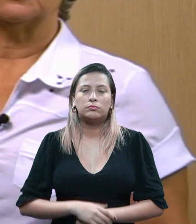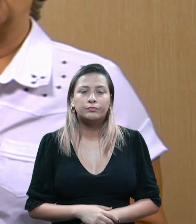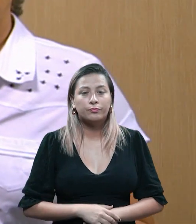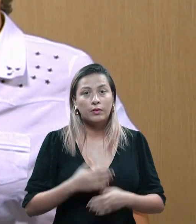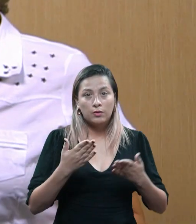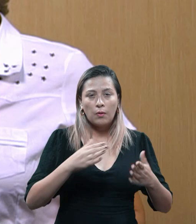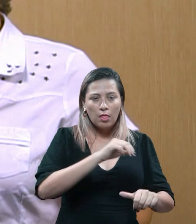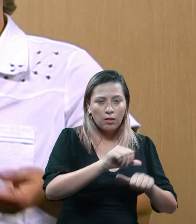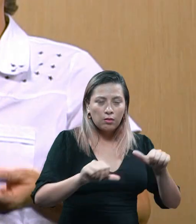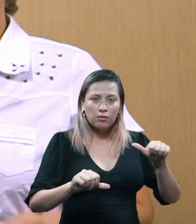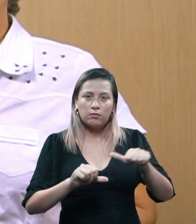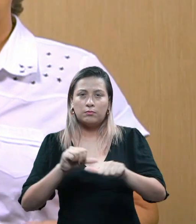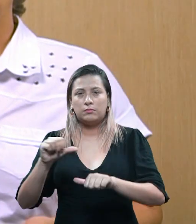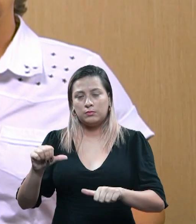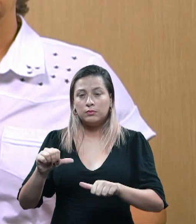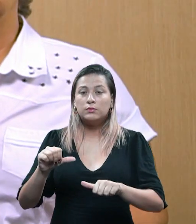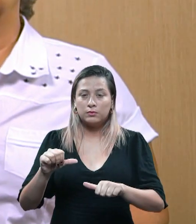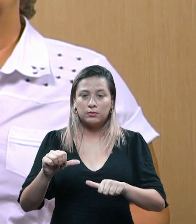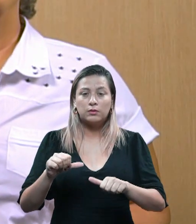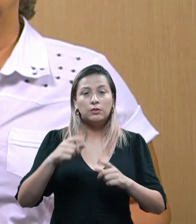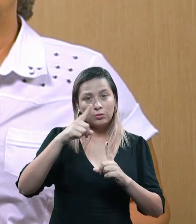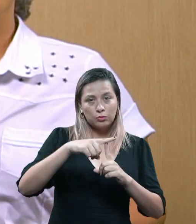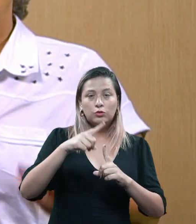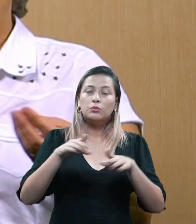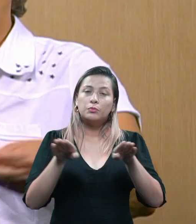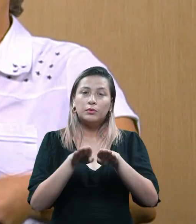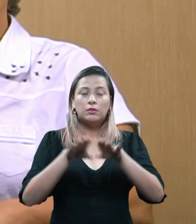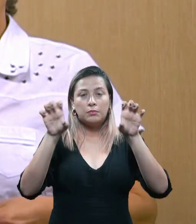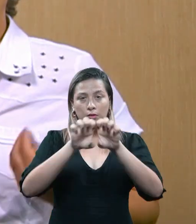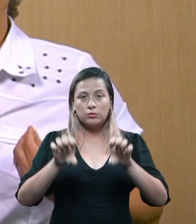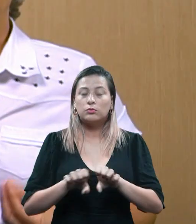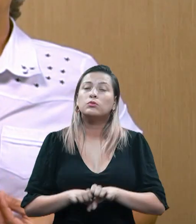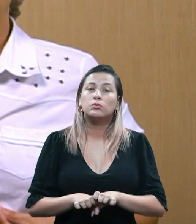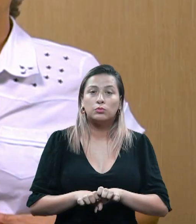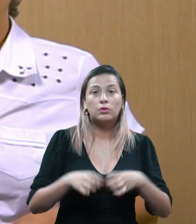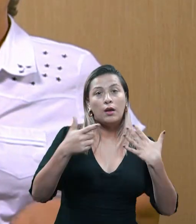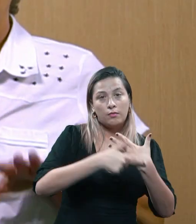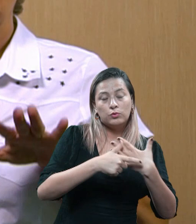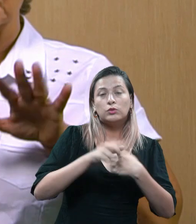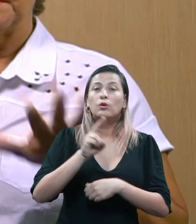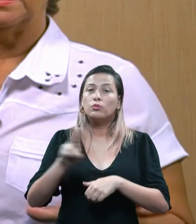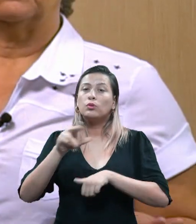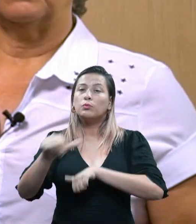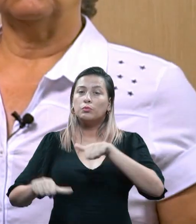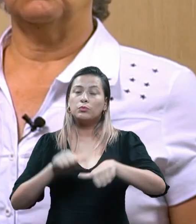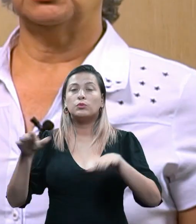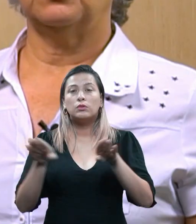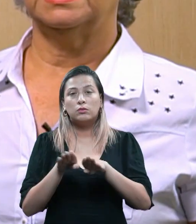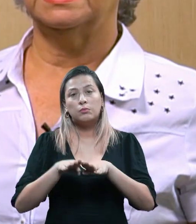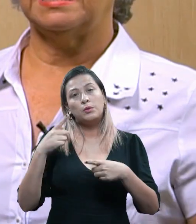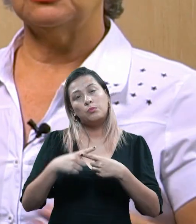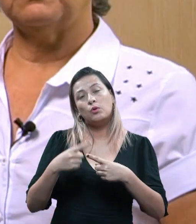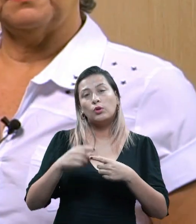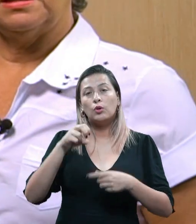se deslocando, elas vão mudando sua forma e estrutura, a função e a nomenclatura, pois elas perdem o seu núcleo